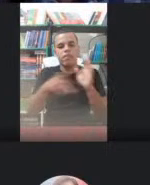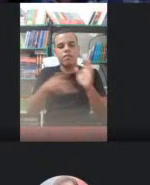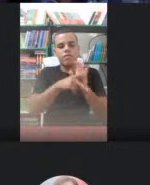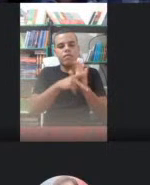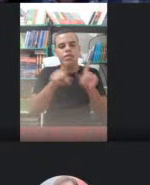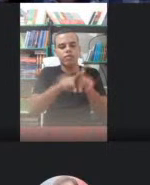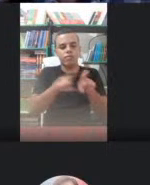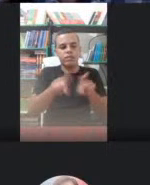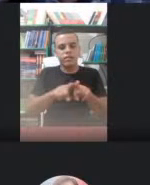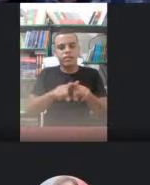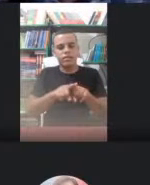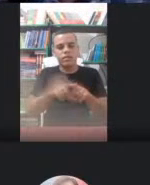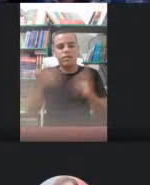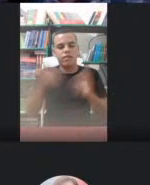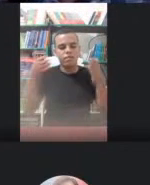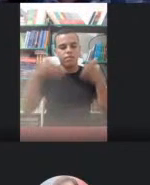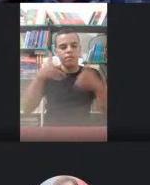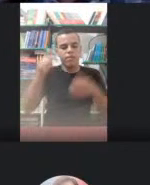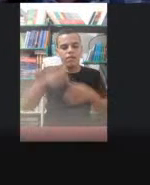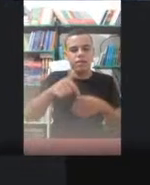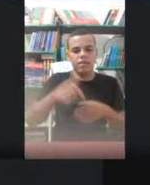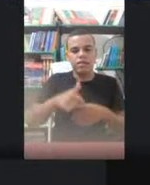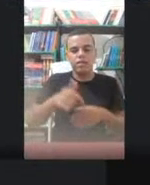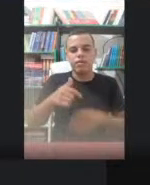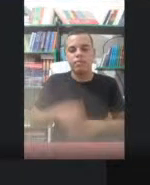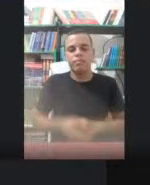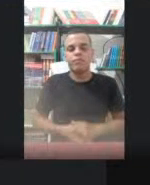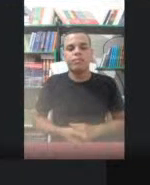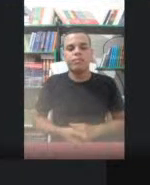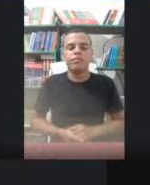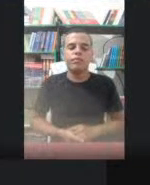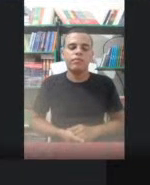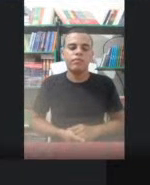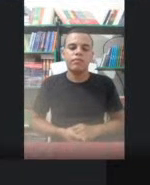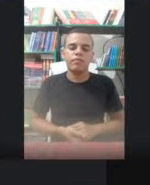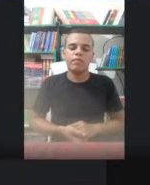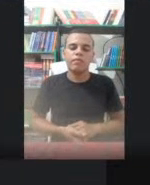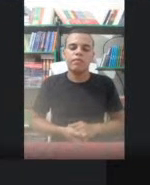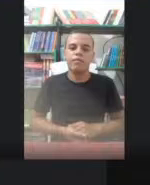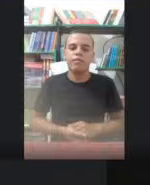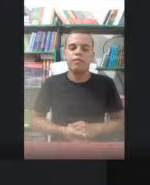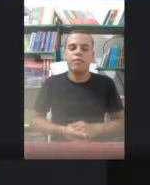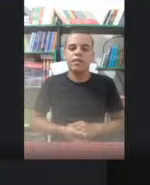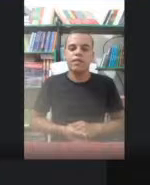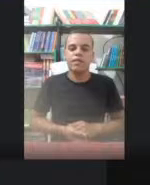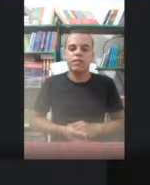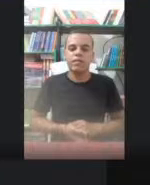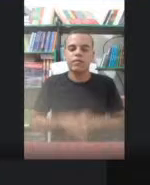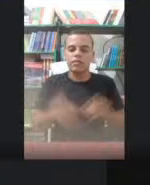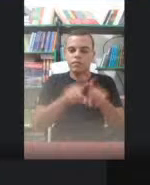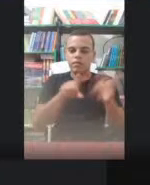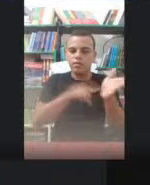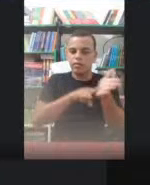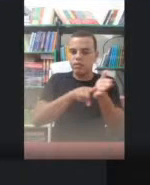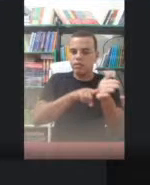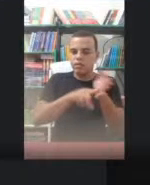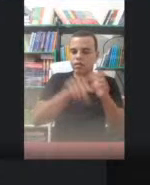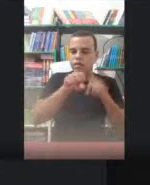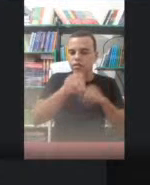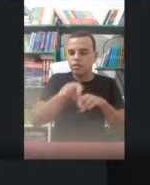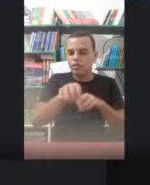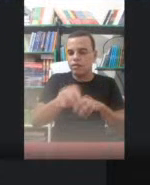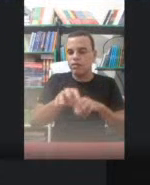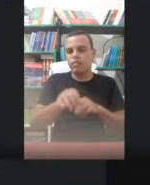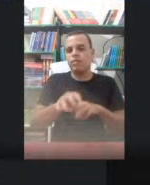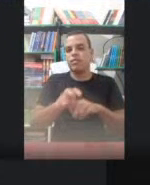participando presente, a própria também instituição de pesquisa e ensino, as instituições,